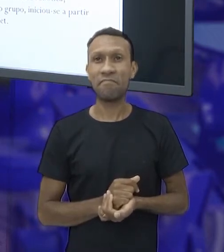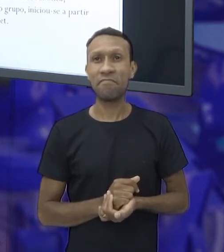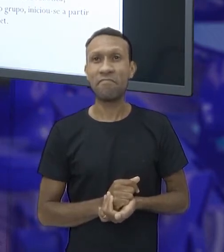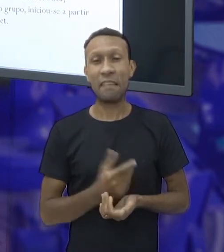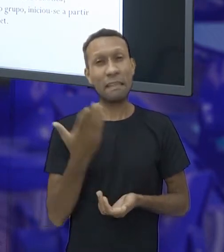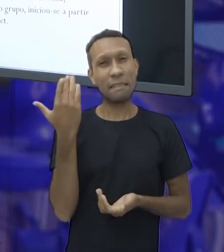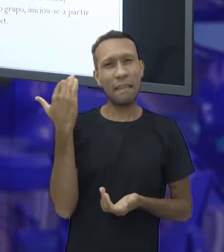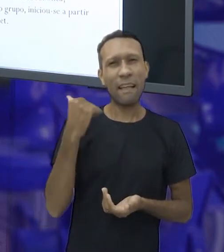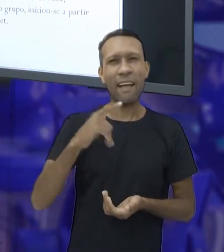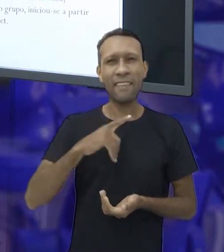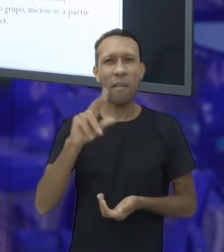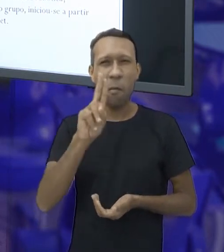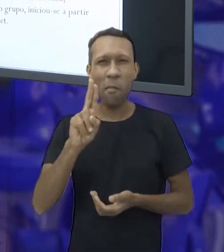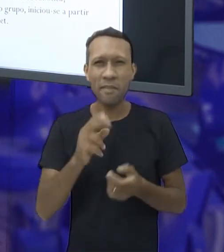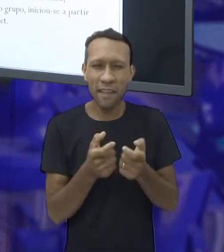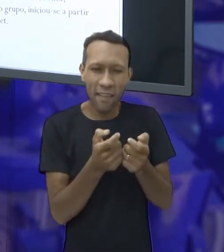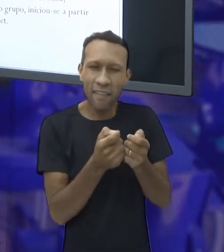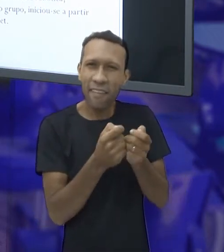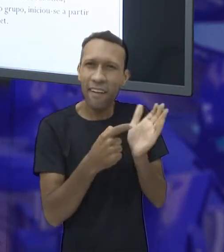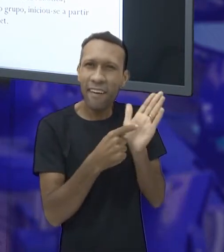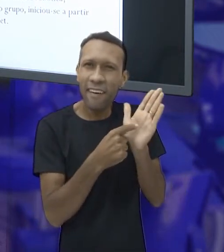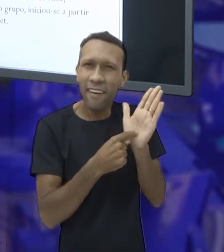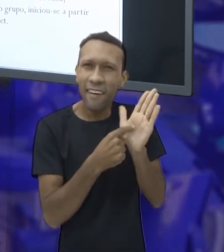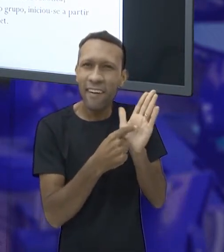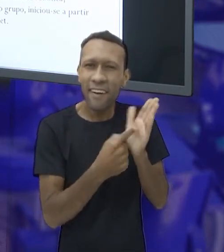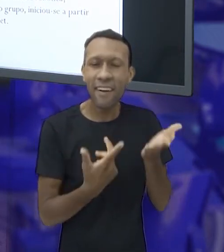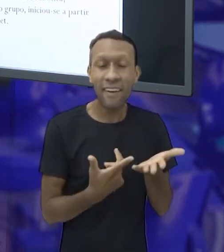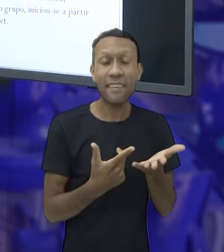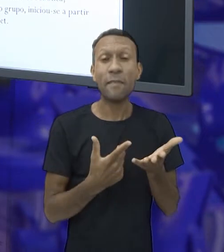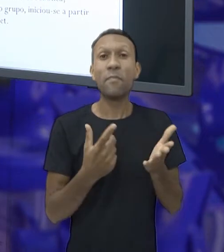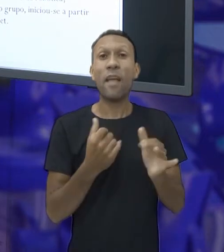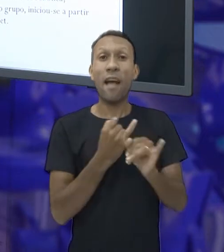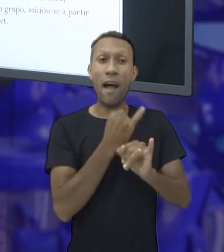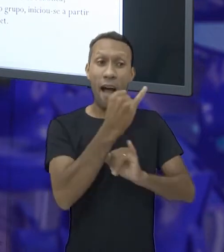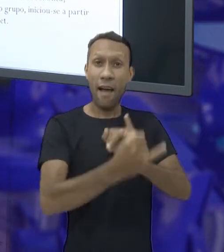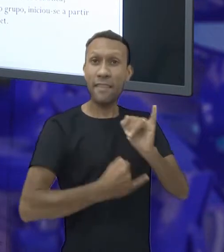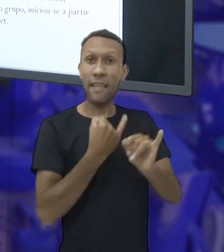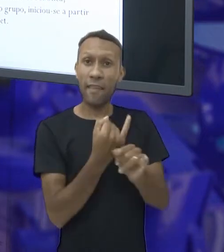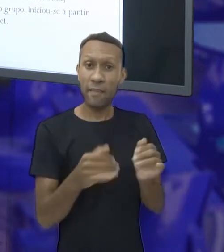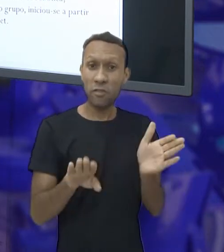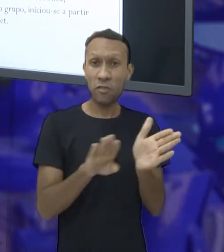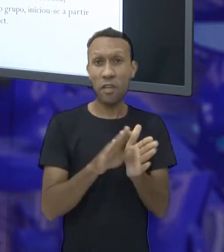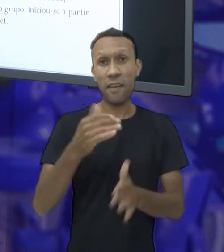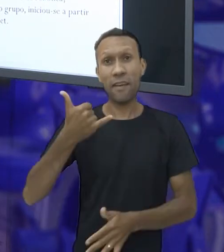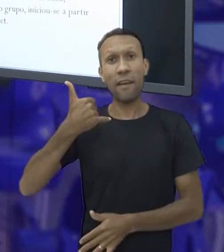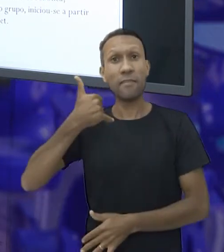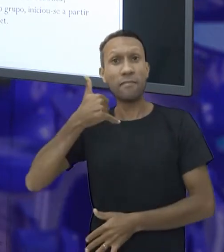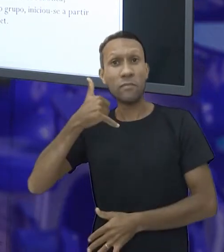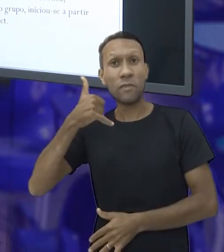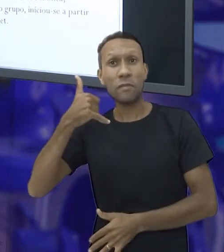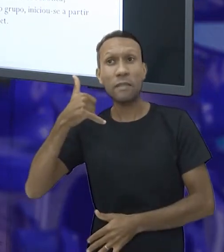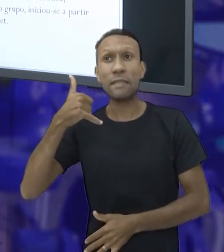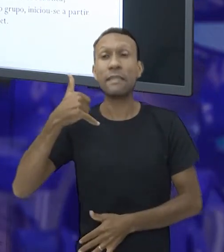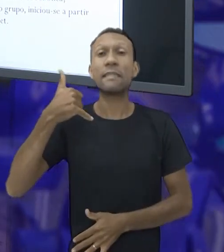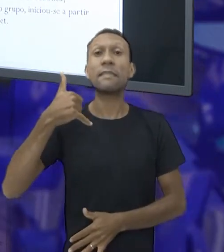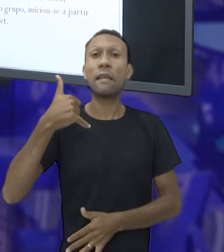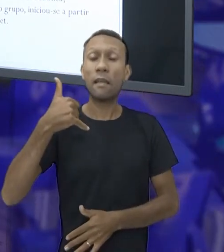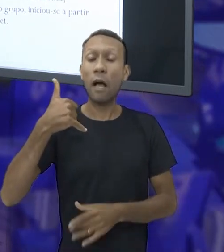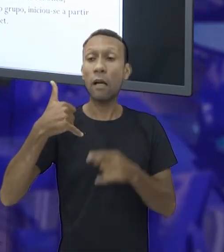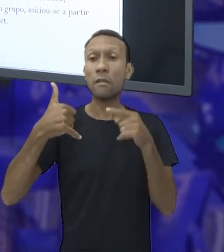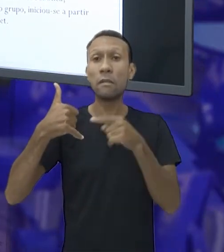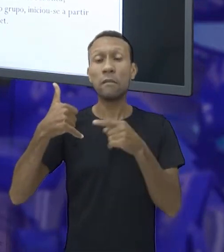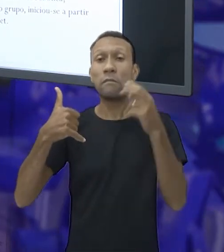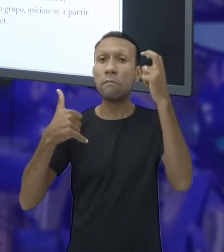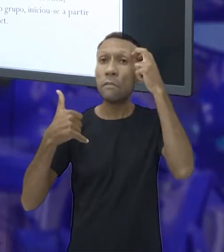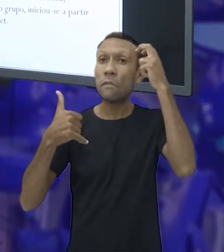físicos. Então, essa internet começa a chegar aos nossos celulares, né? Eles passam a ficar